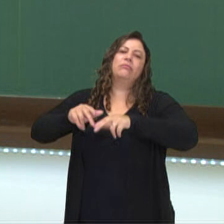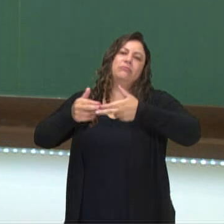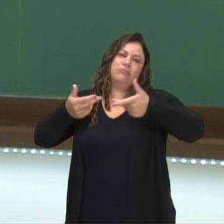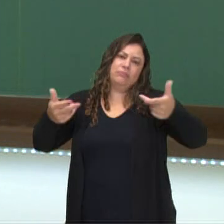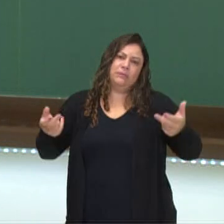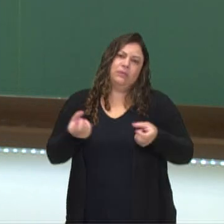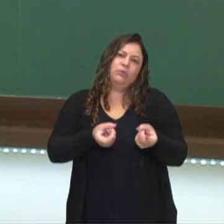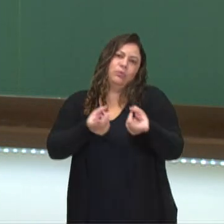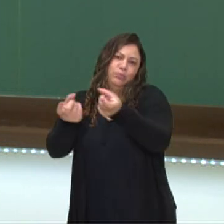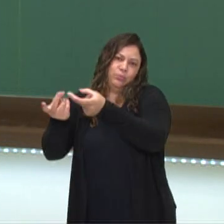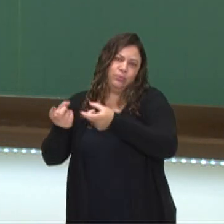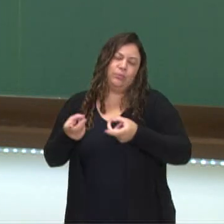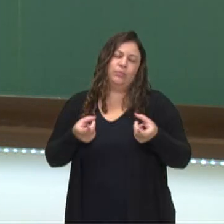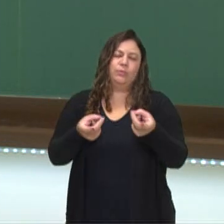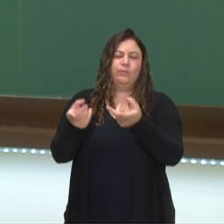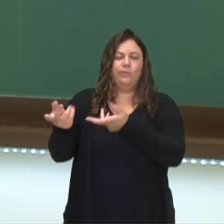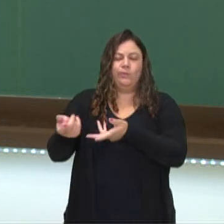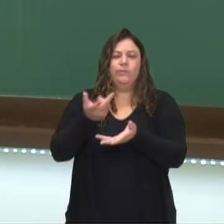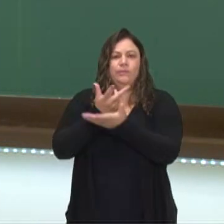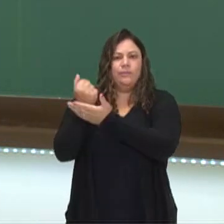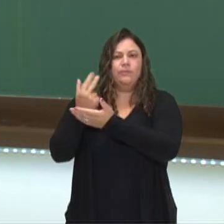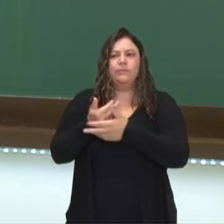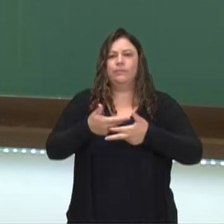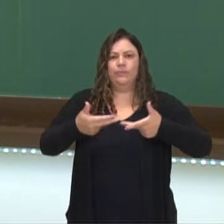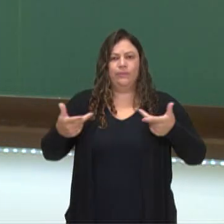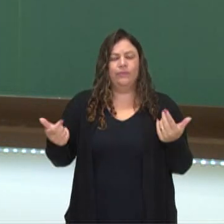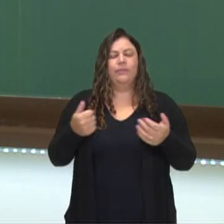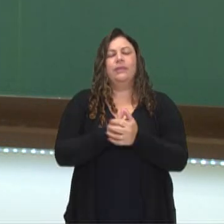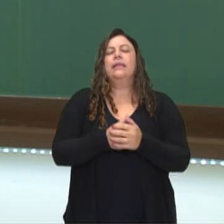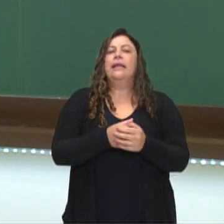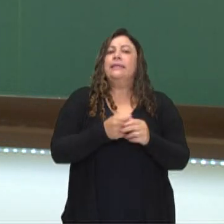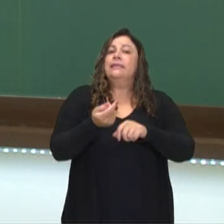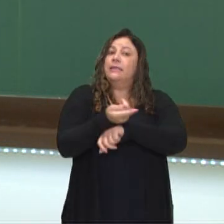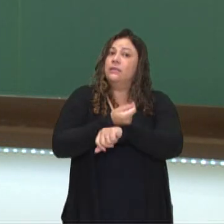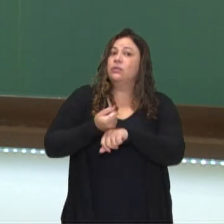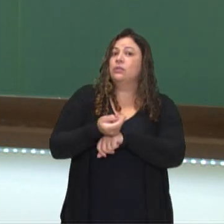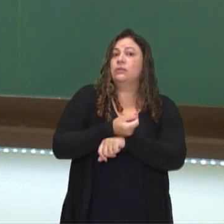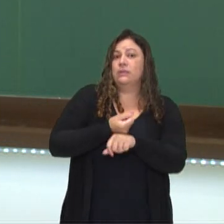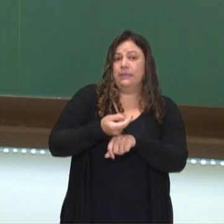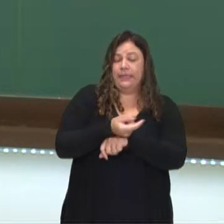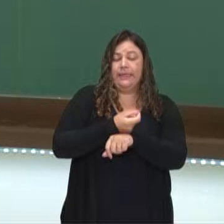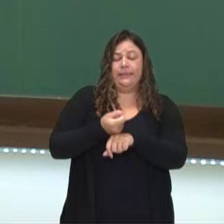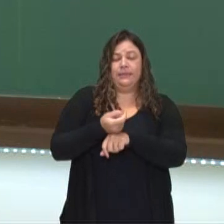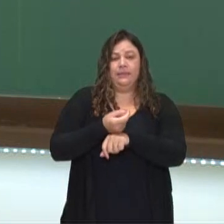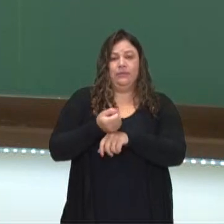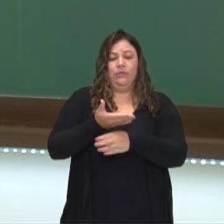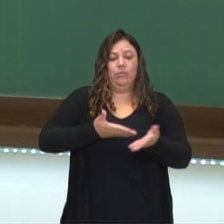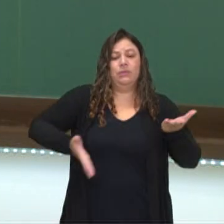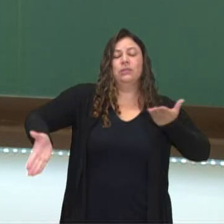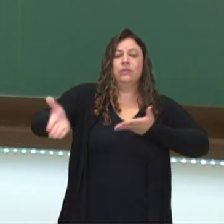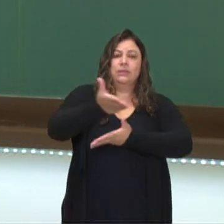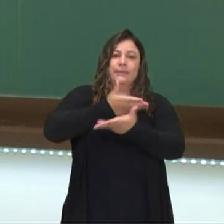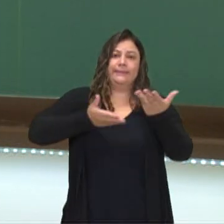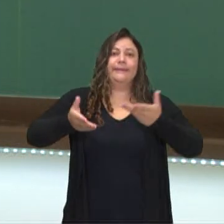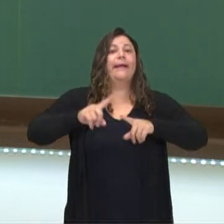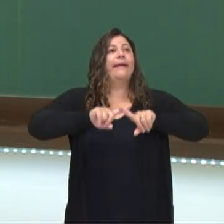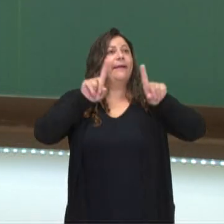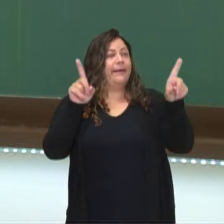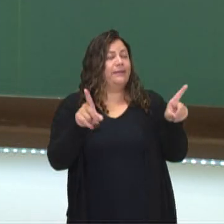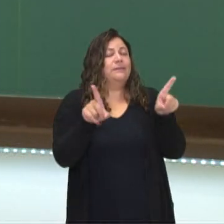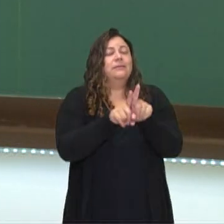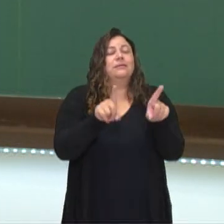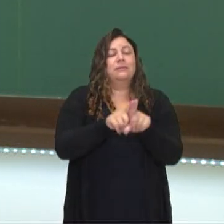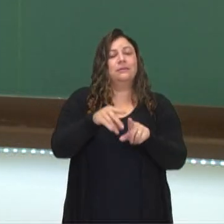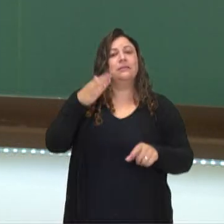da geração de renda de capital a partir dessa circulação. Mas nós também sabemos